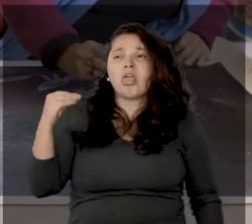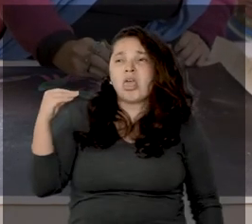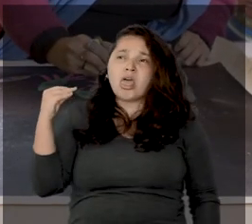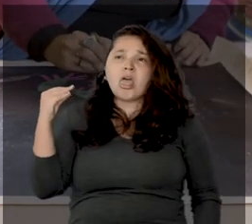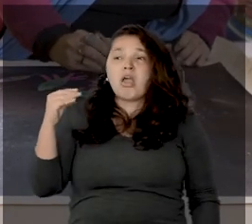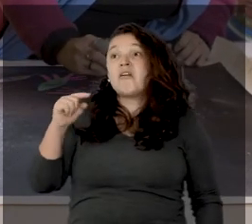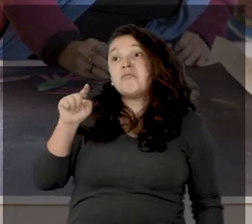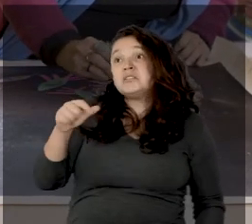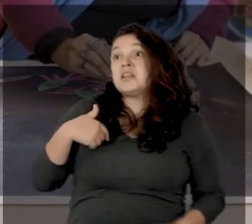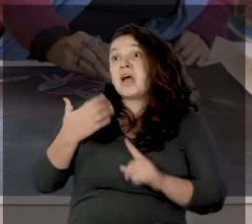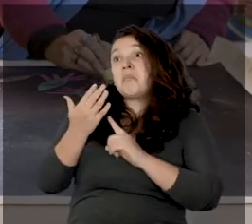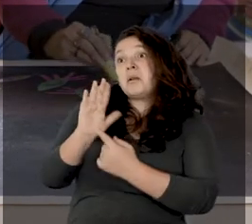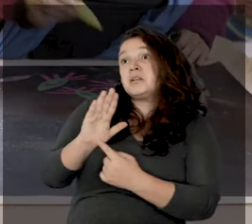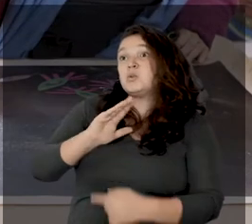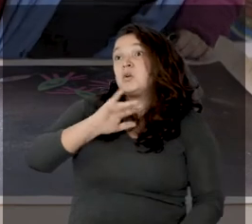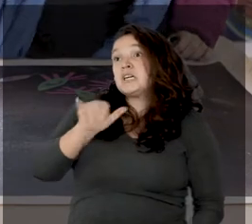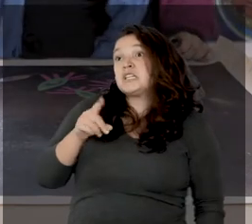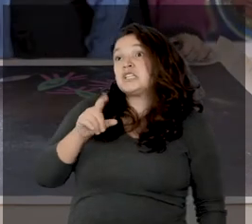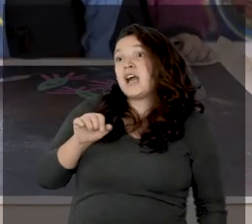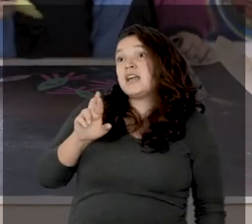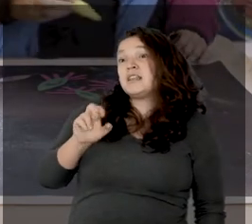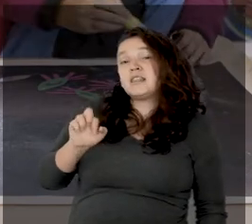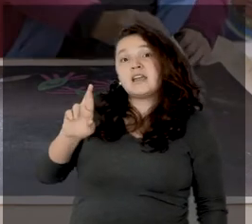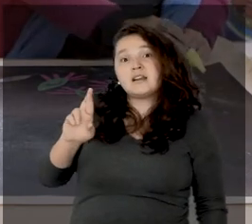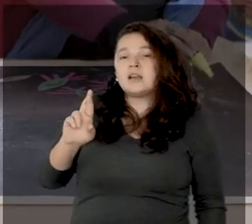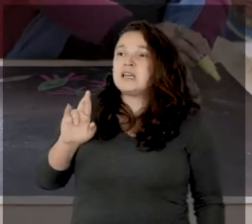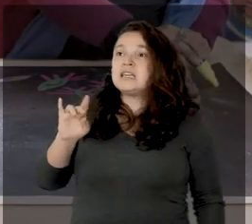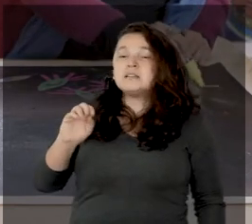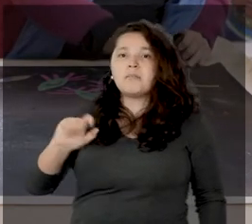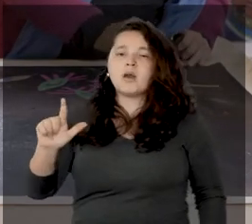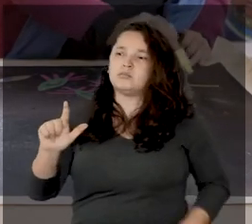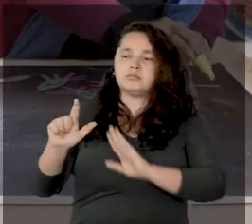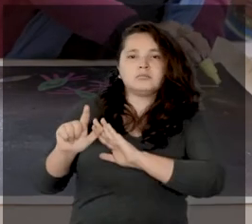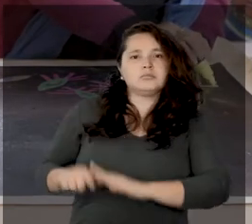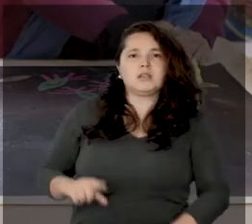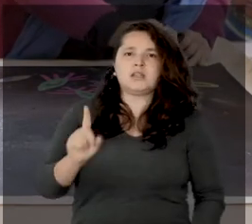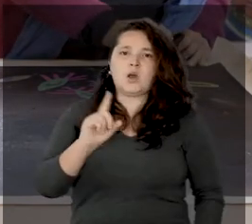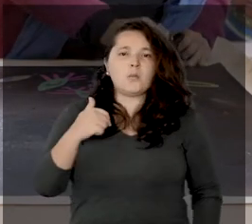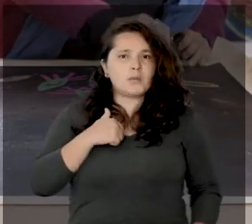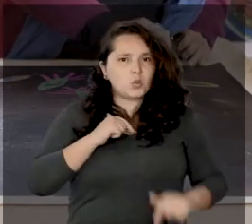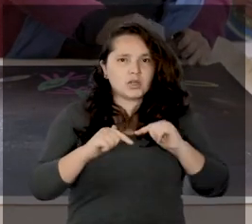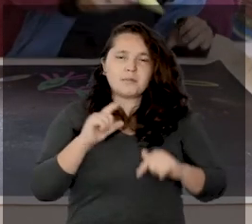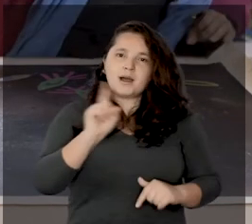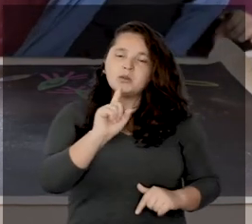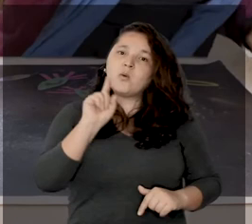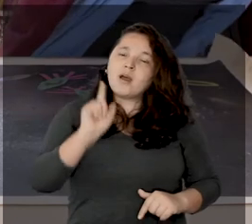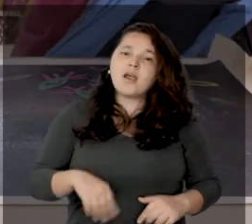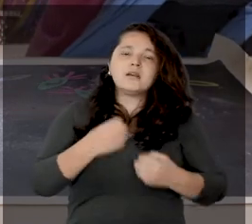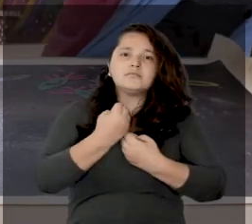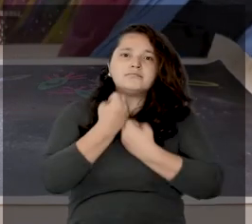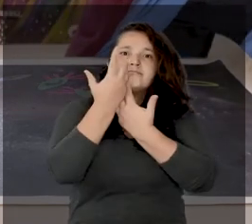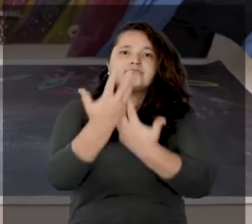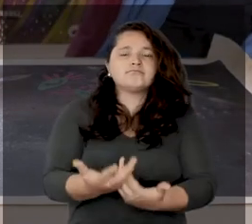trabalho do Jaider Sibel. Não se trata disso, né? Mas se trata exatamente da gente dizer, soltar, como uma coisa mesmo